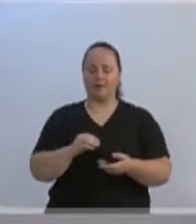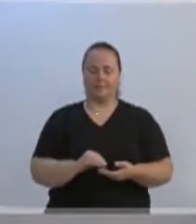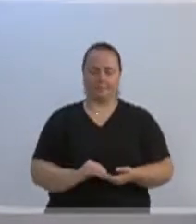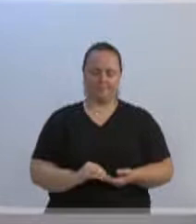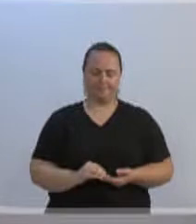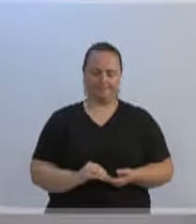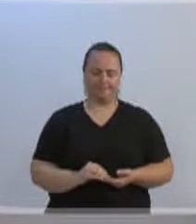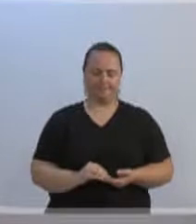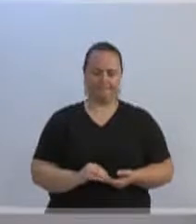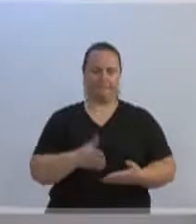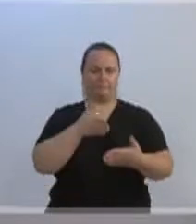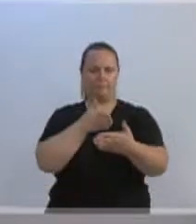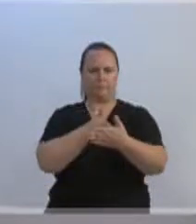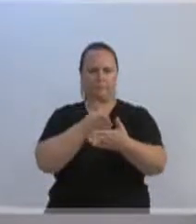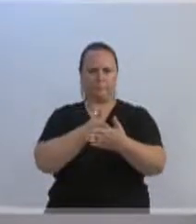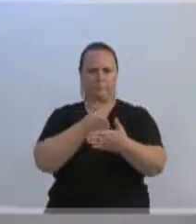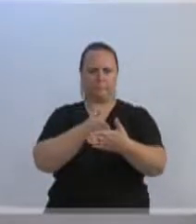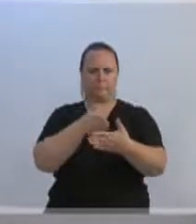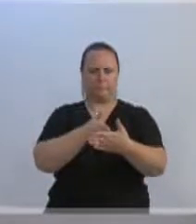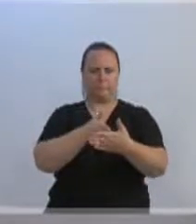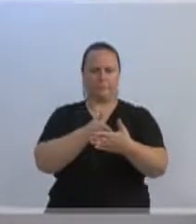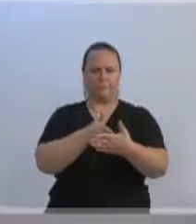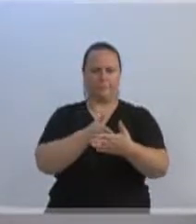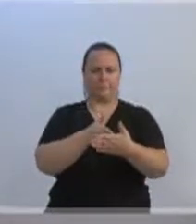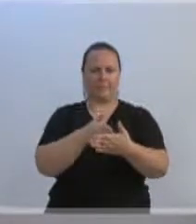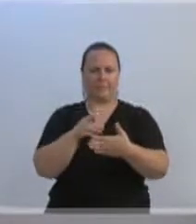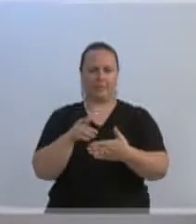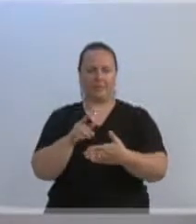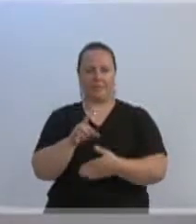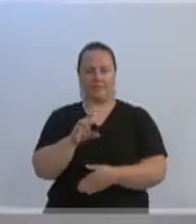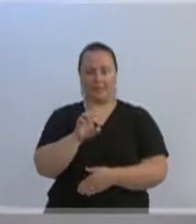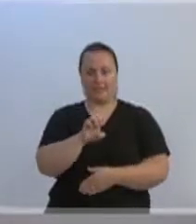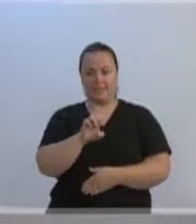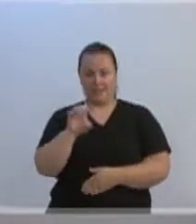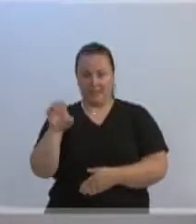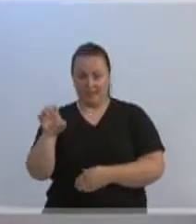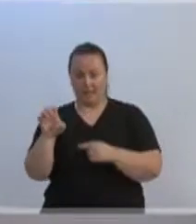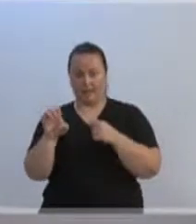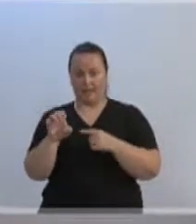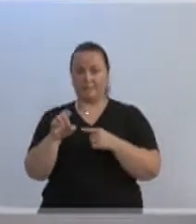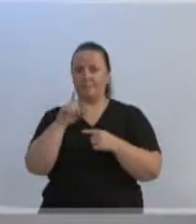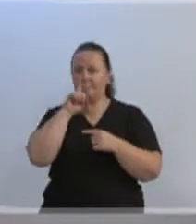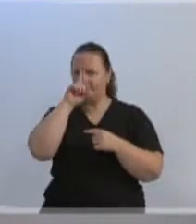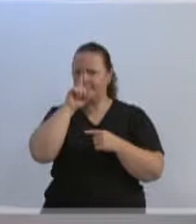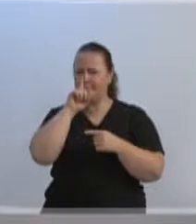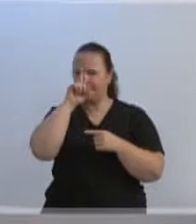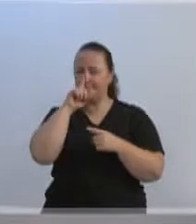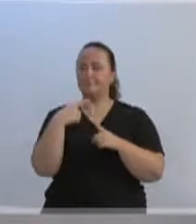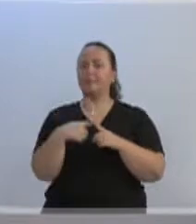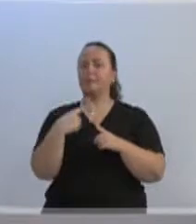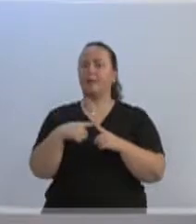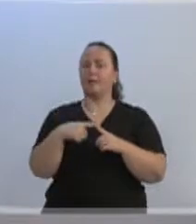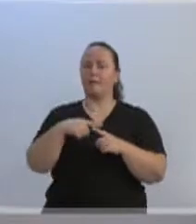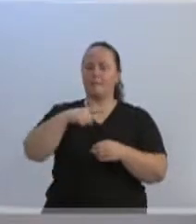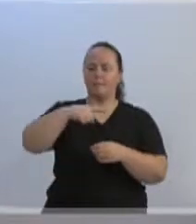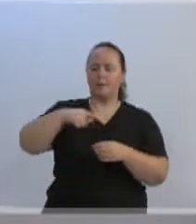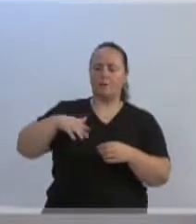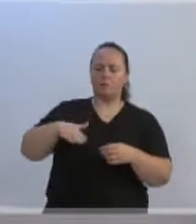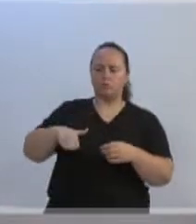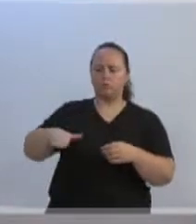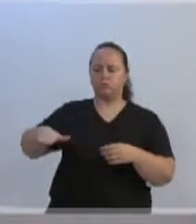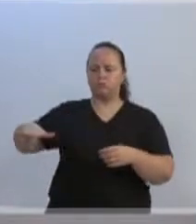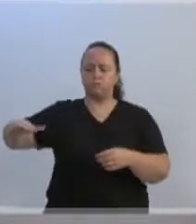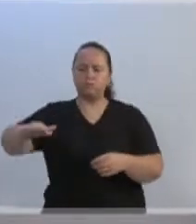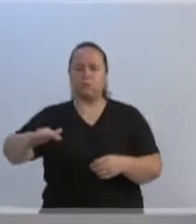conversão para a esquerda porque é muito perigoso quem vem da rua o de que vem alta velocidade fica inviável